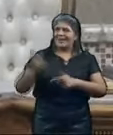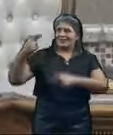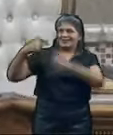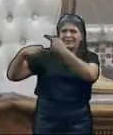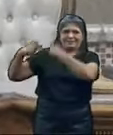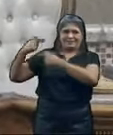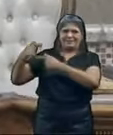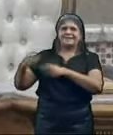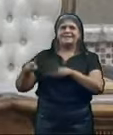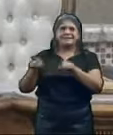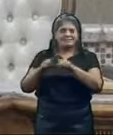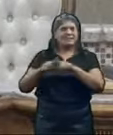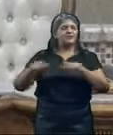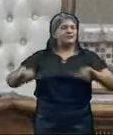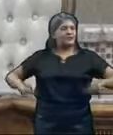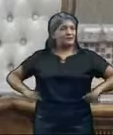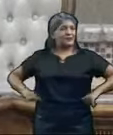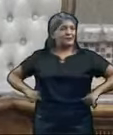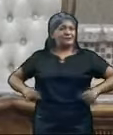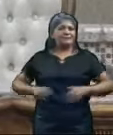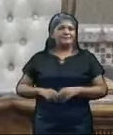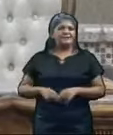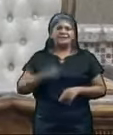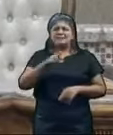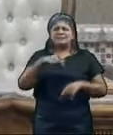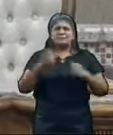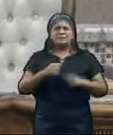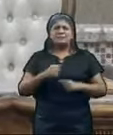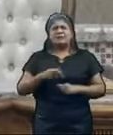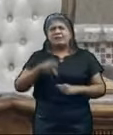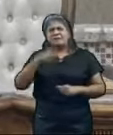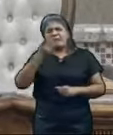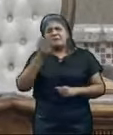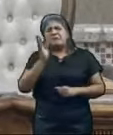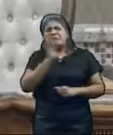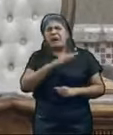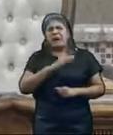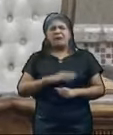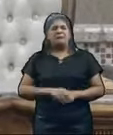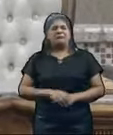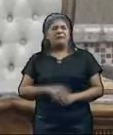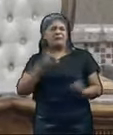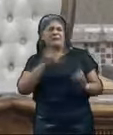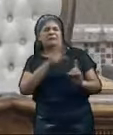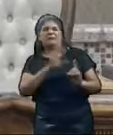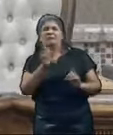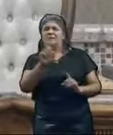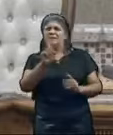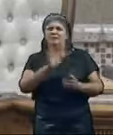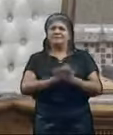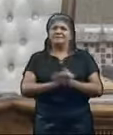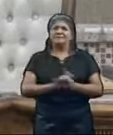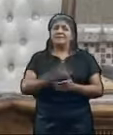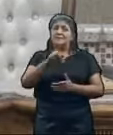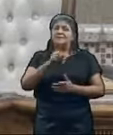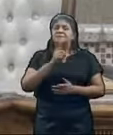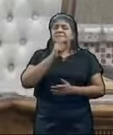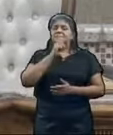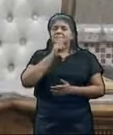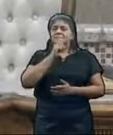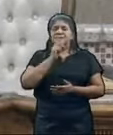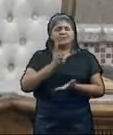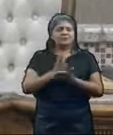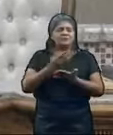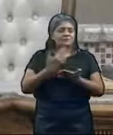Ah então você não precisa falar mal de ninguém pensei que ninguém você não tem que fazer coisa errada